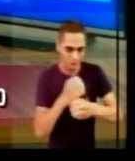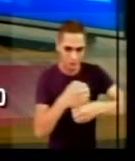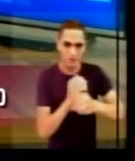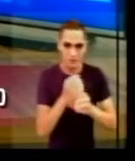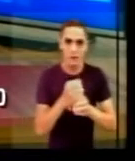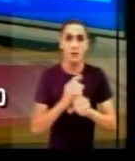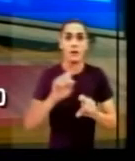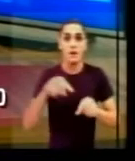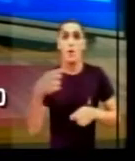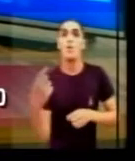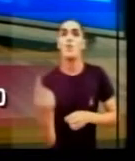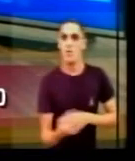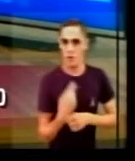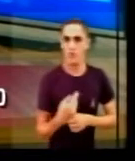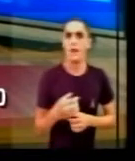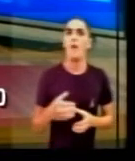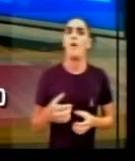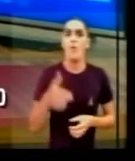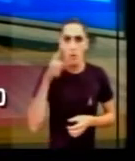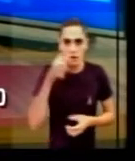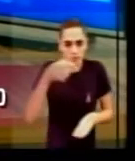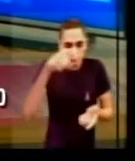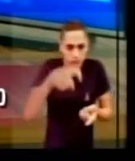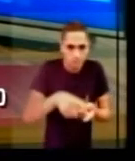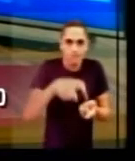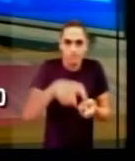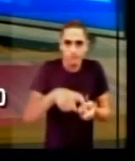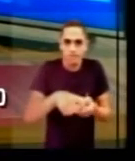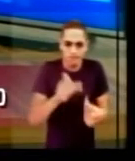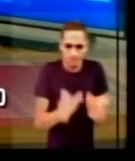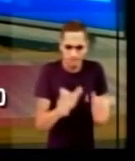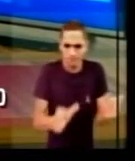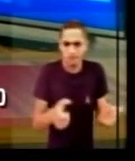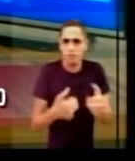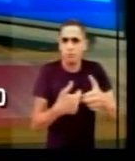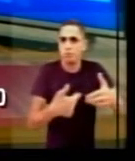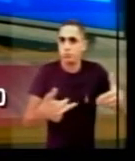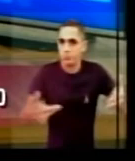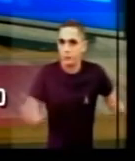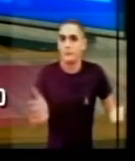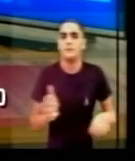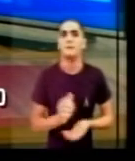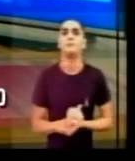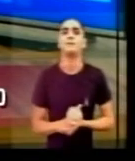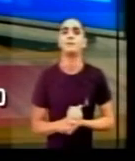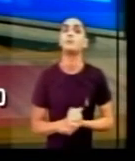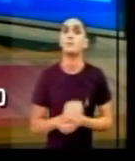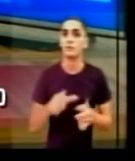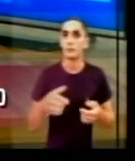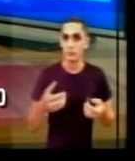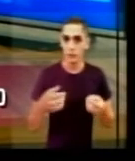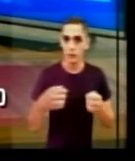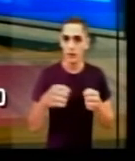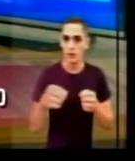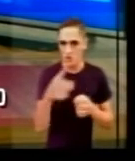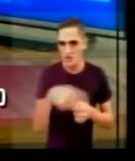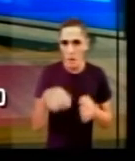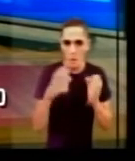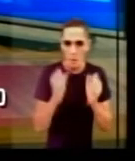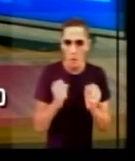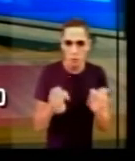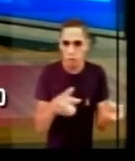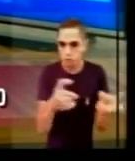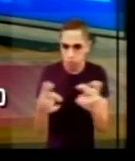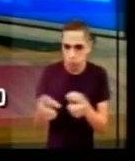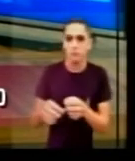você pode ver que a proporção aqui, por exemplo, de não testados com testados, é bem maior